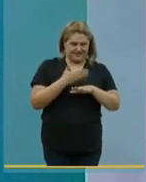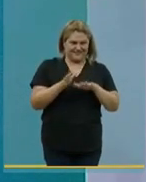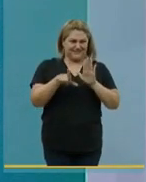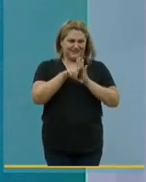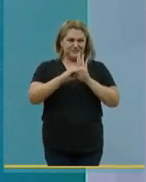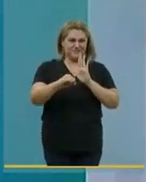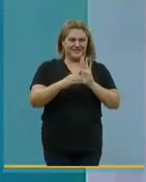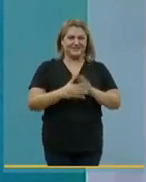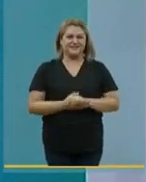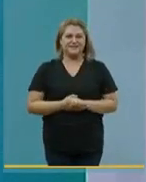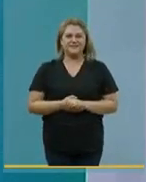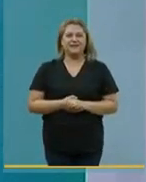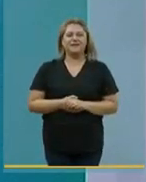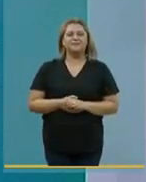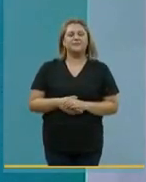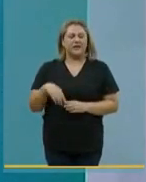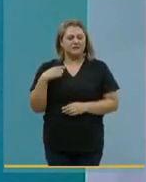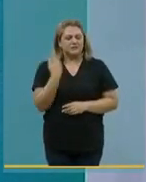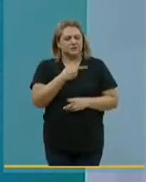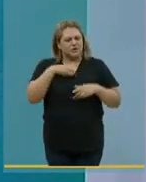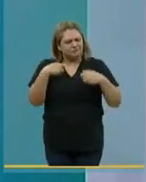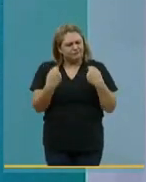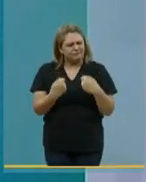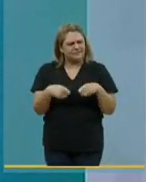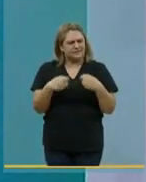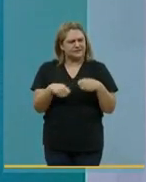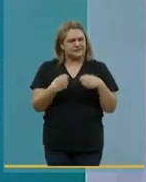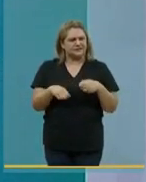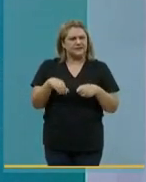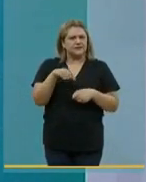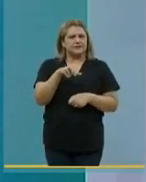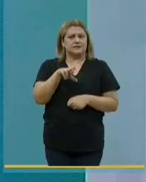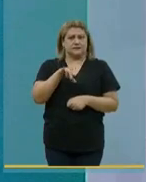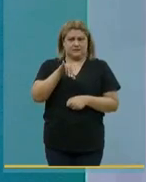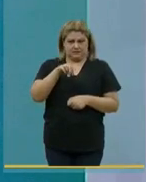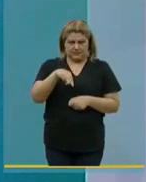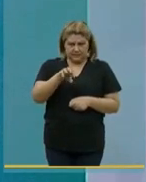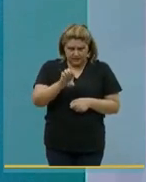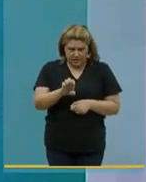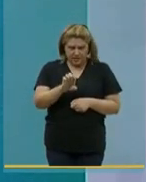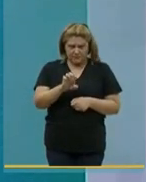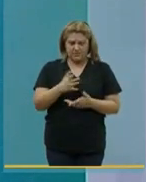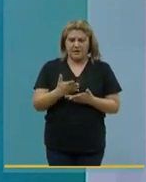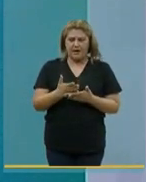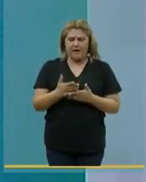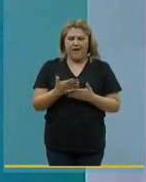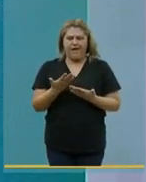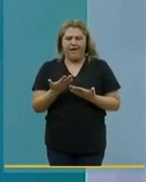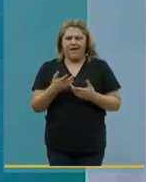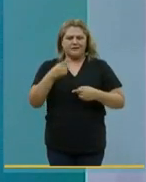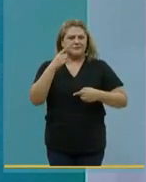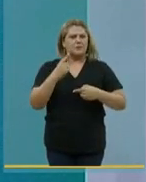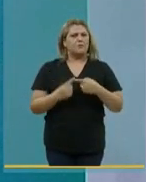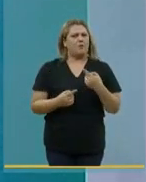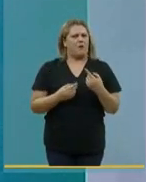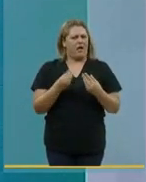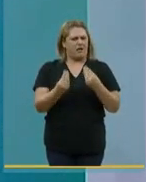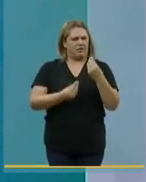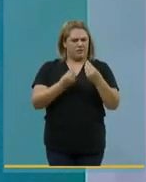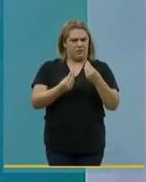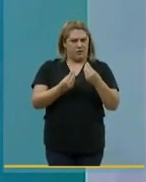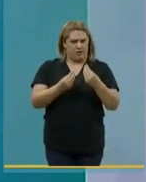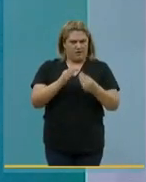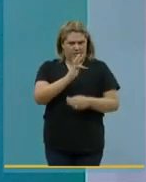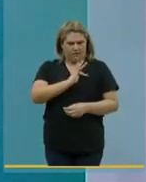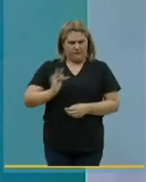nós precisamos federalizar alguns crimes que que sejam a que tenham a ver com